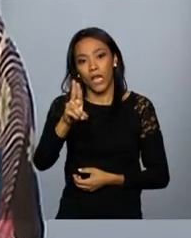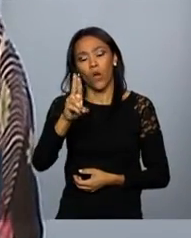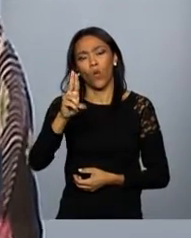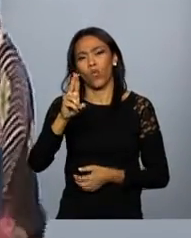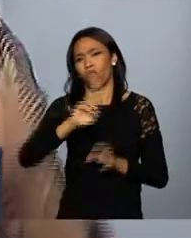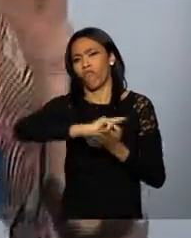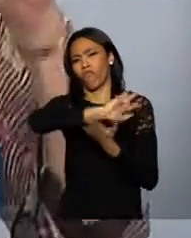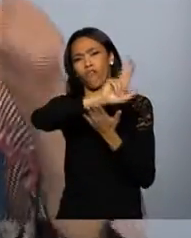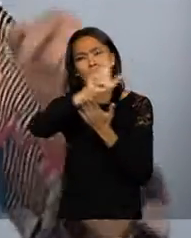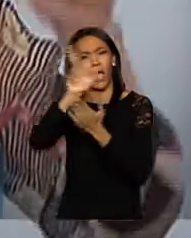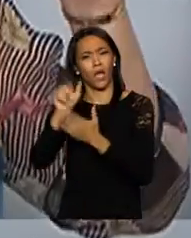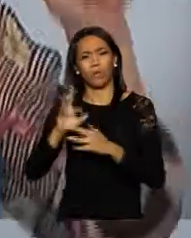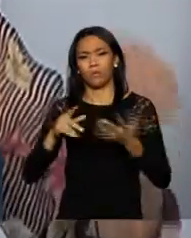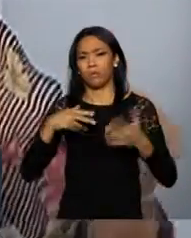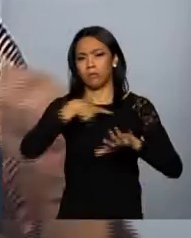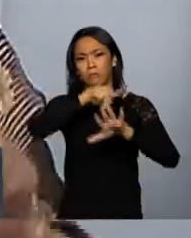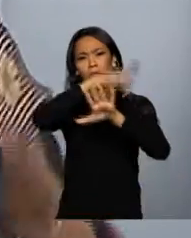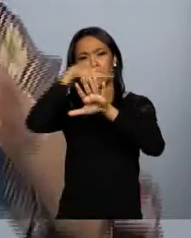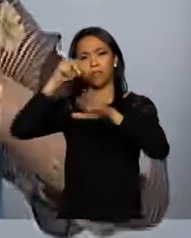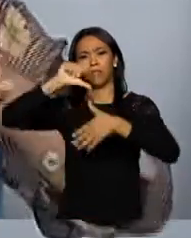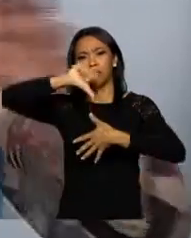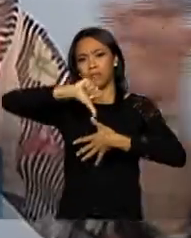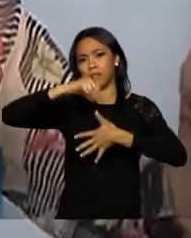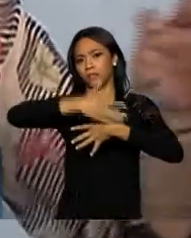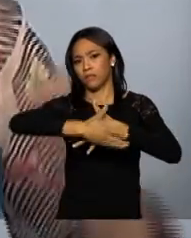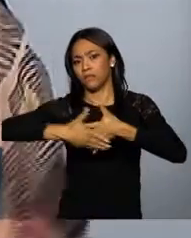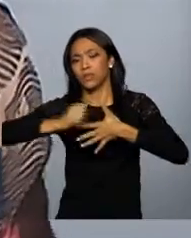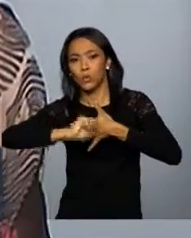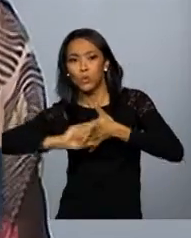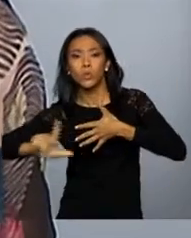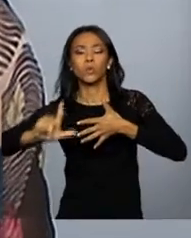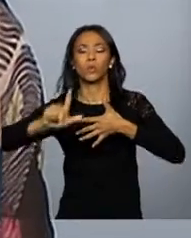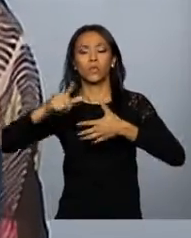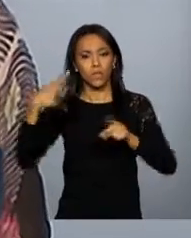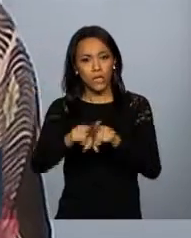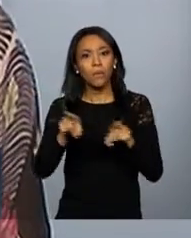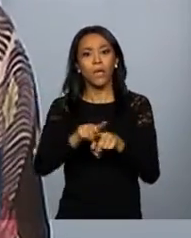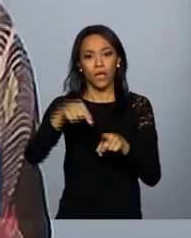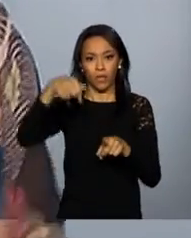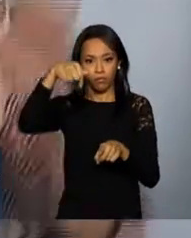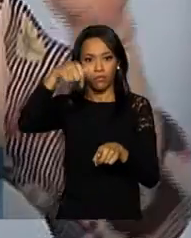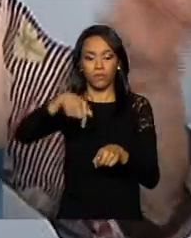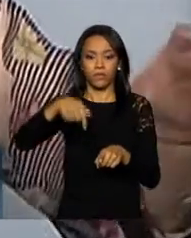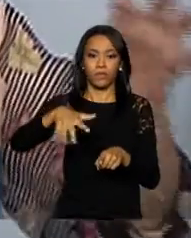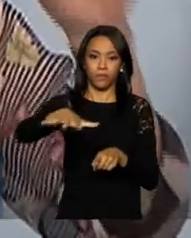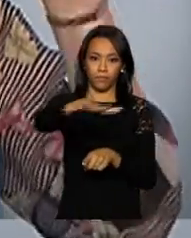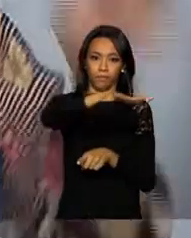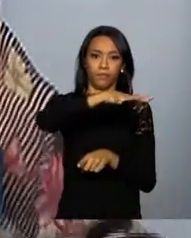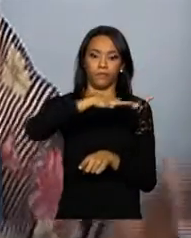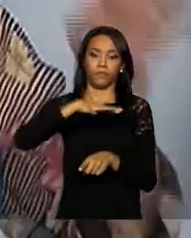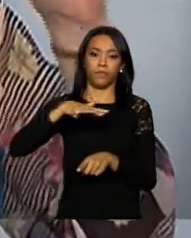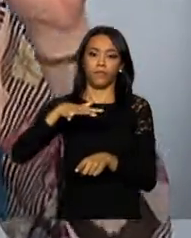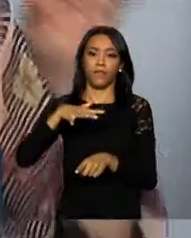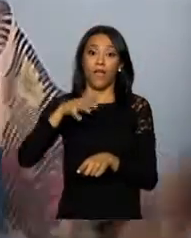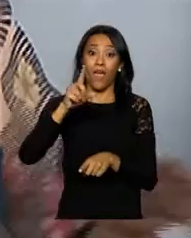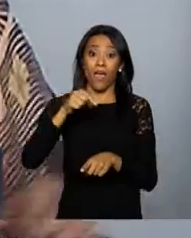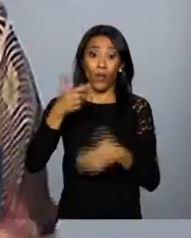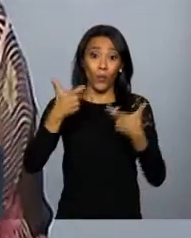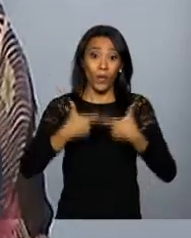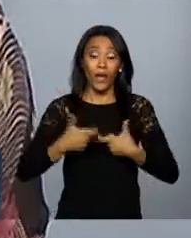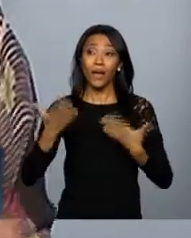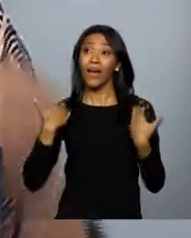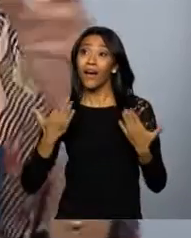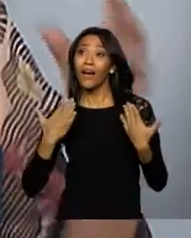do Sul, porque aqui e nas regiões tropicais, aqui são o